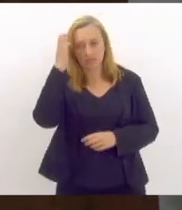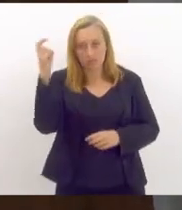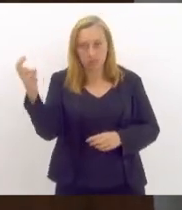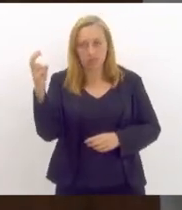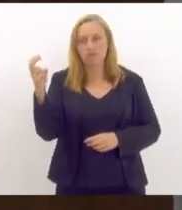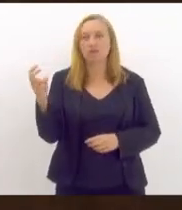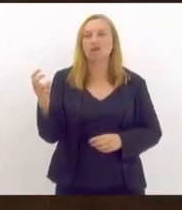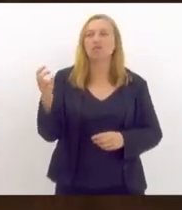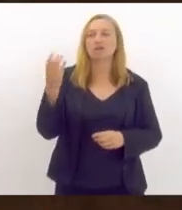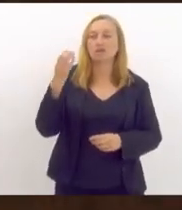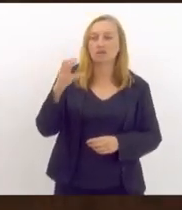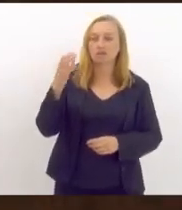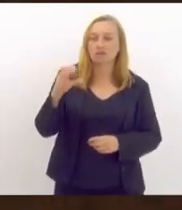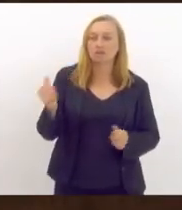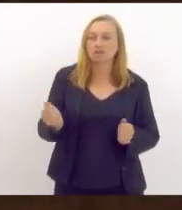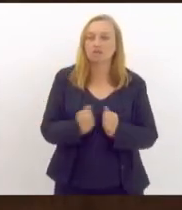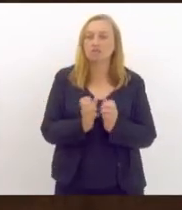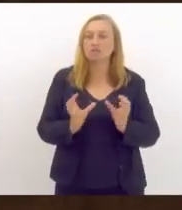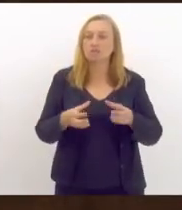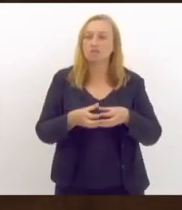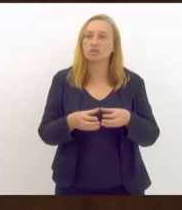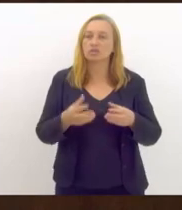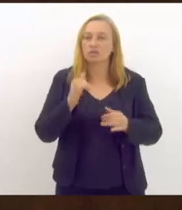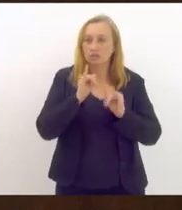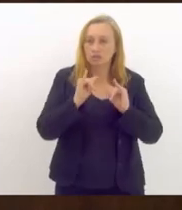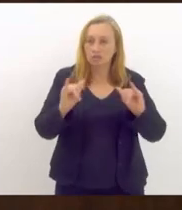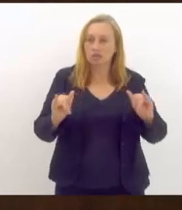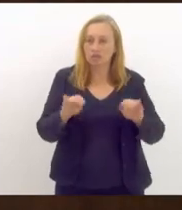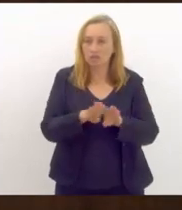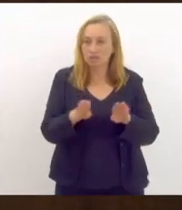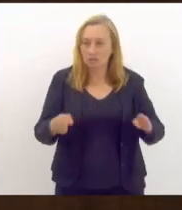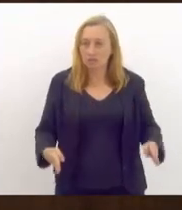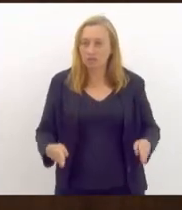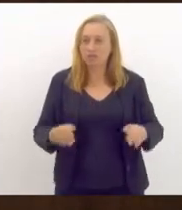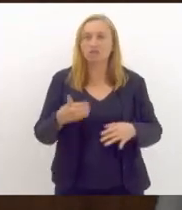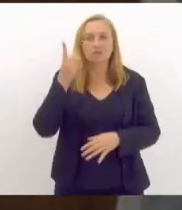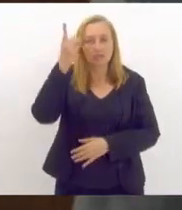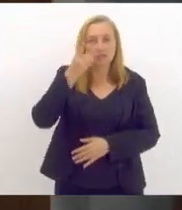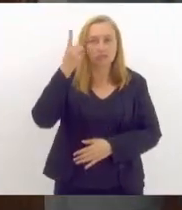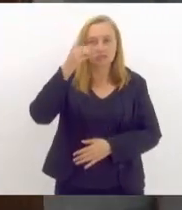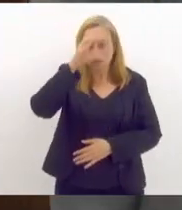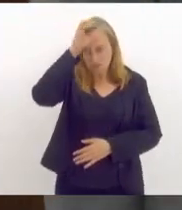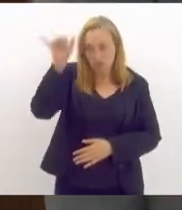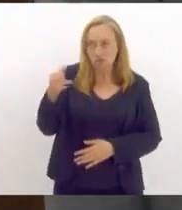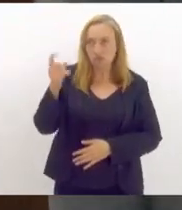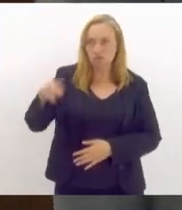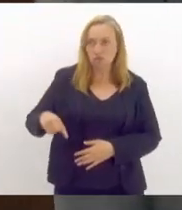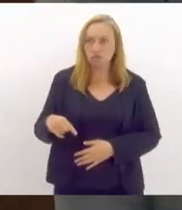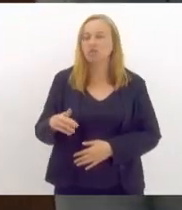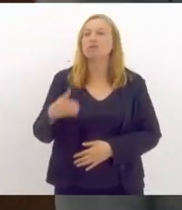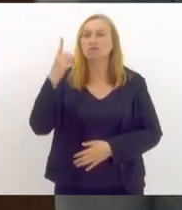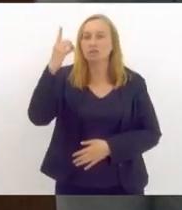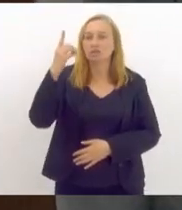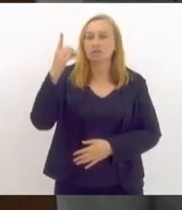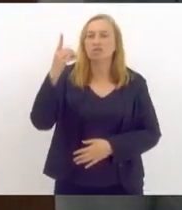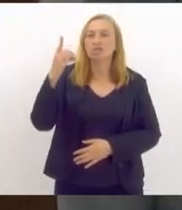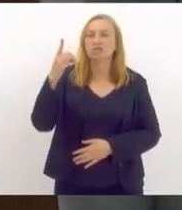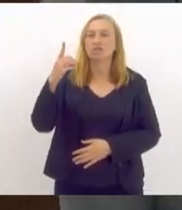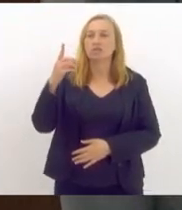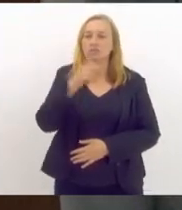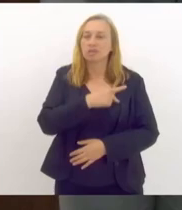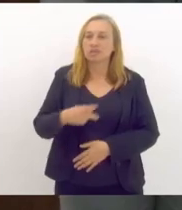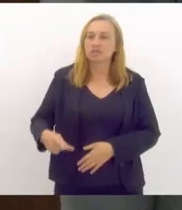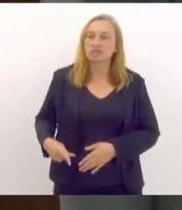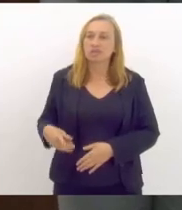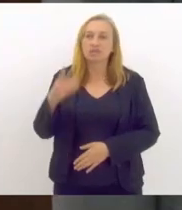participando dessa comissão e anunciar a mesa deputada tia Ju nossa presidente que a deputada Dani Balbi também